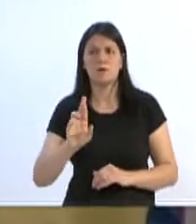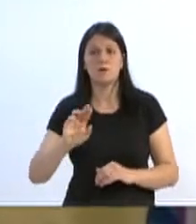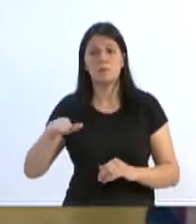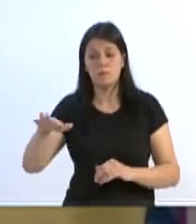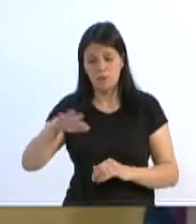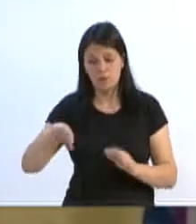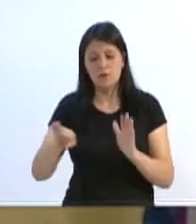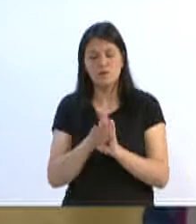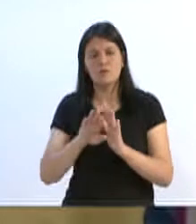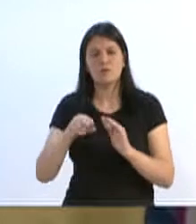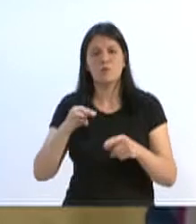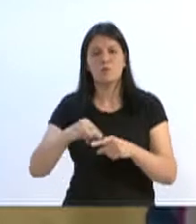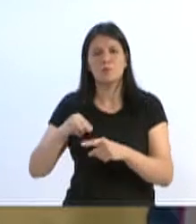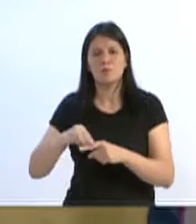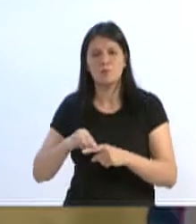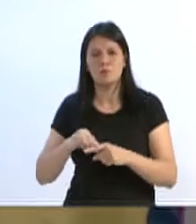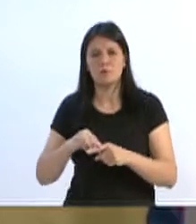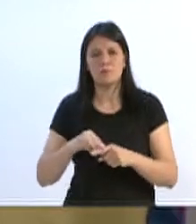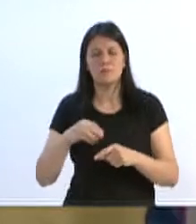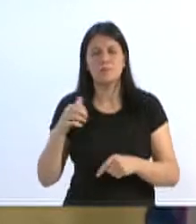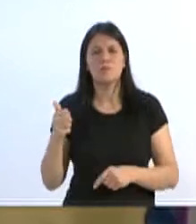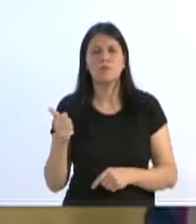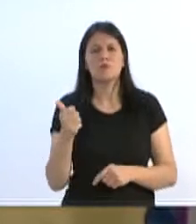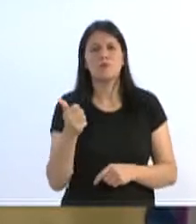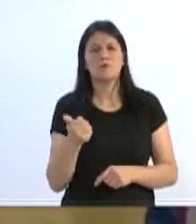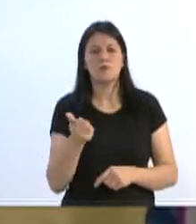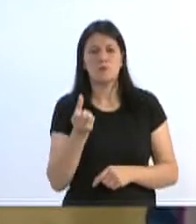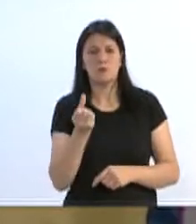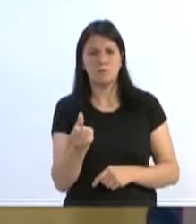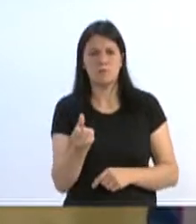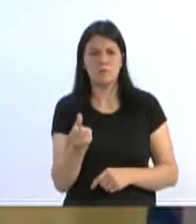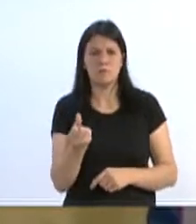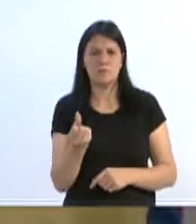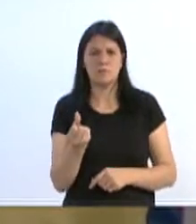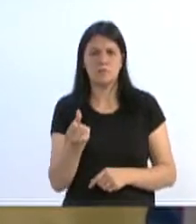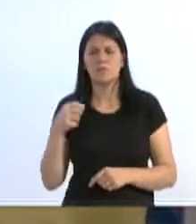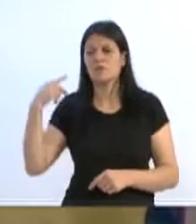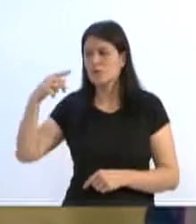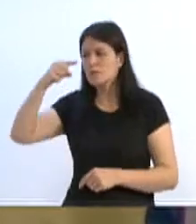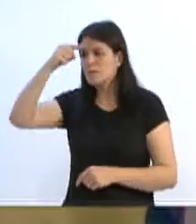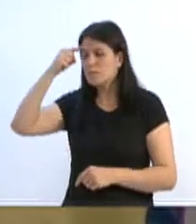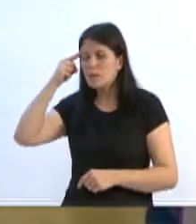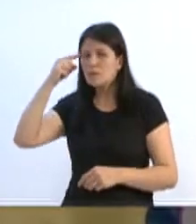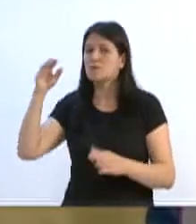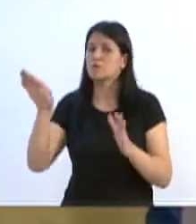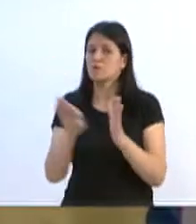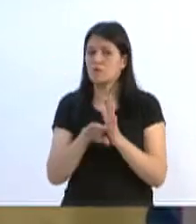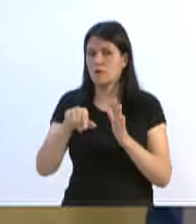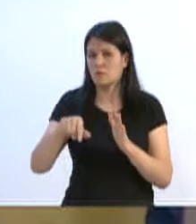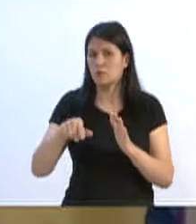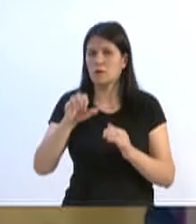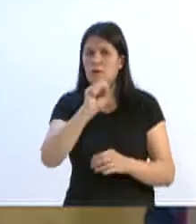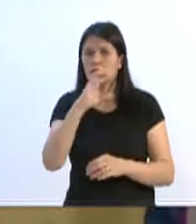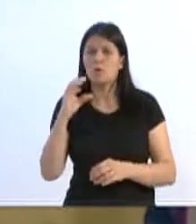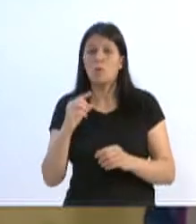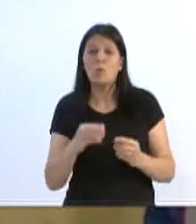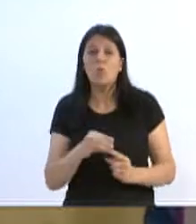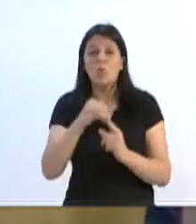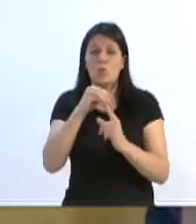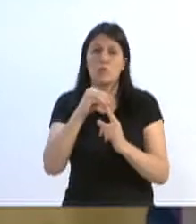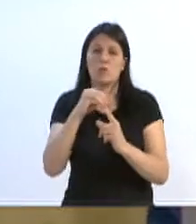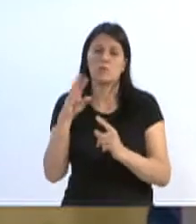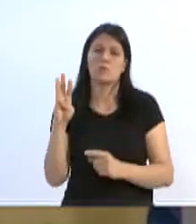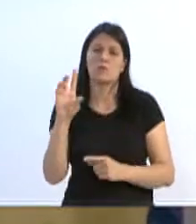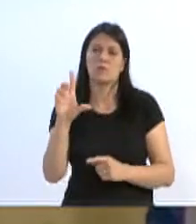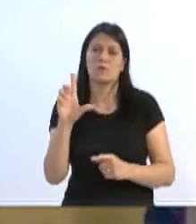município dos 116 vereador marcos que vieram segundo a imprensa para hospital santa catarina único problema renal onde mais uma